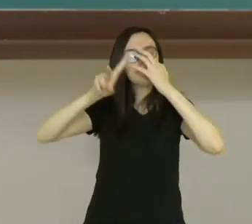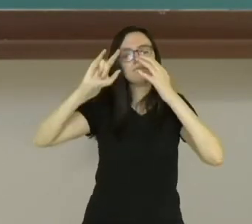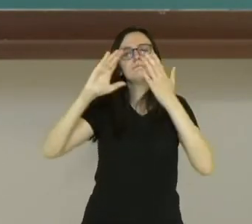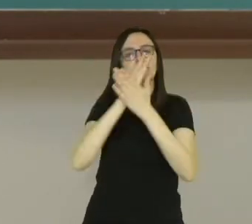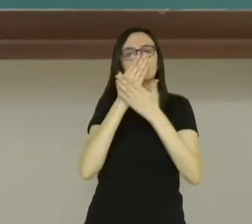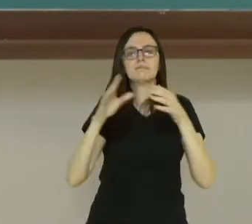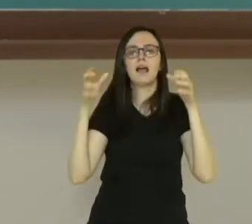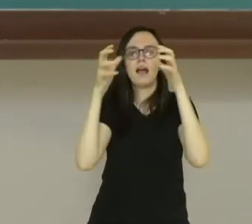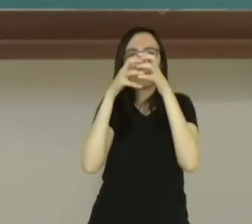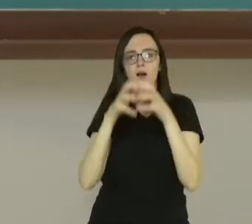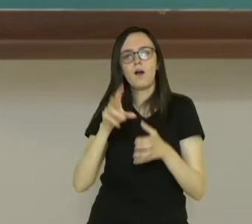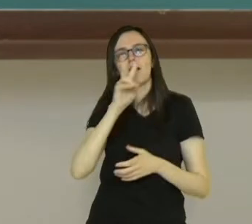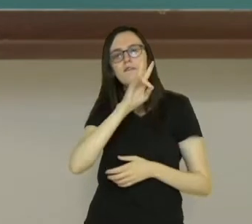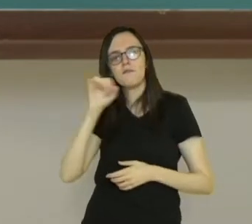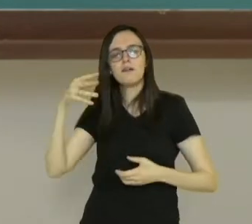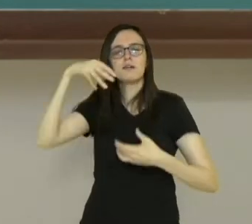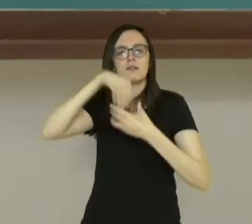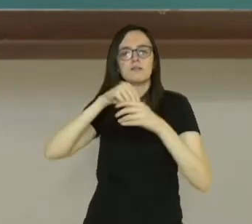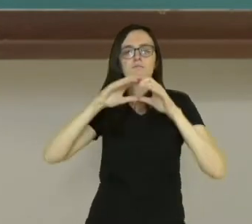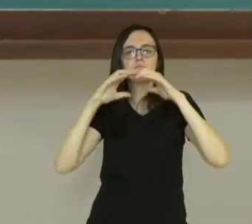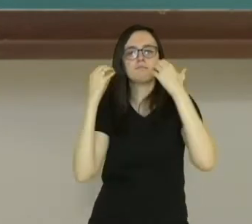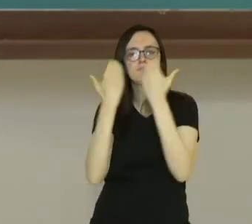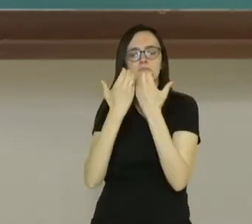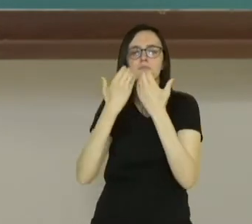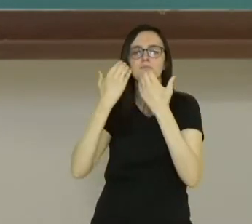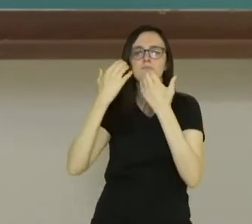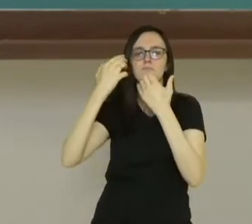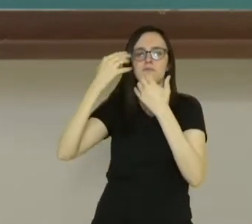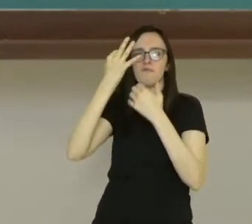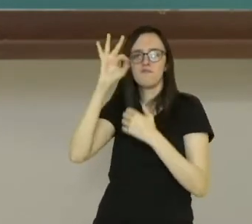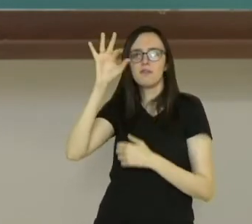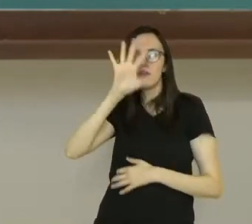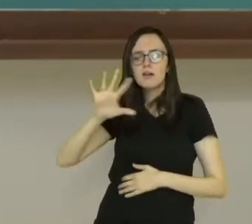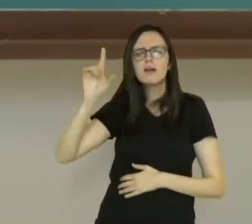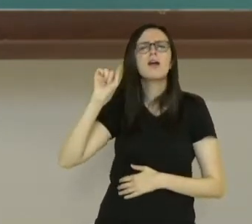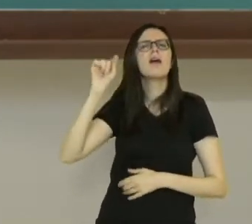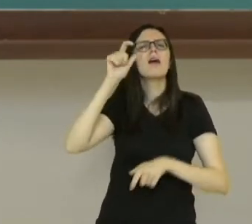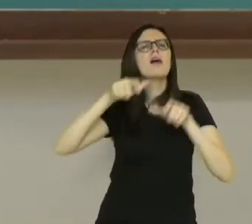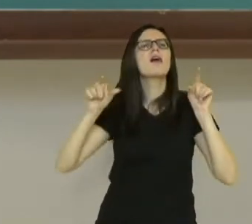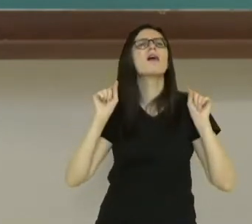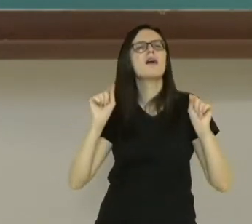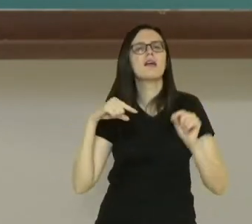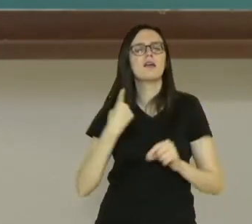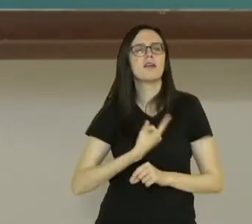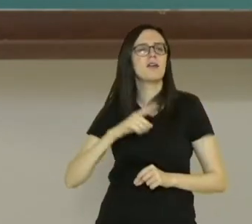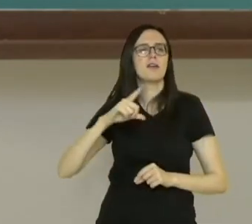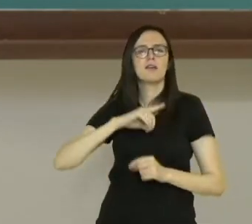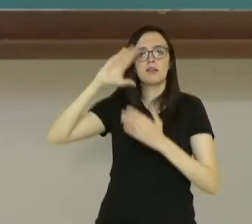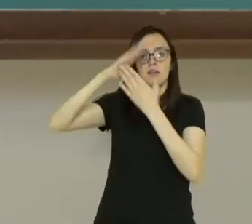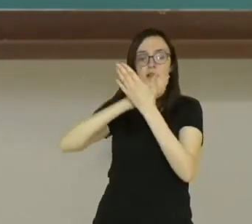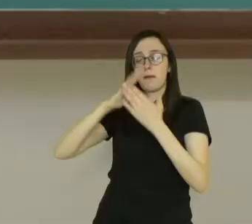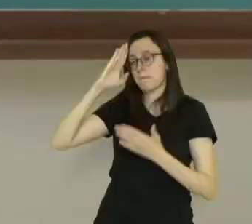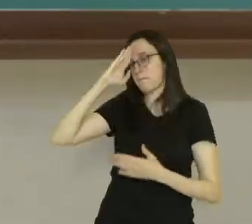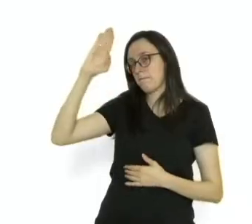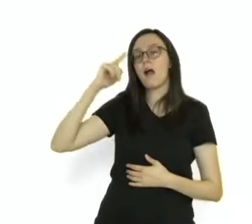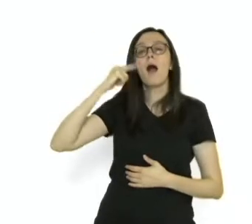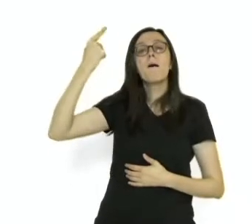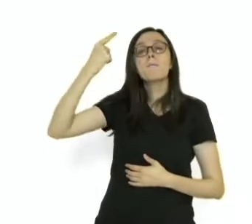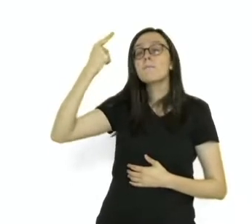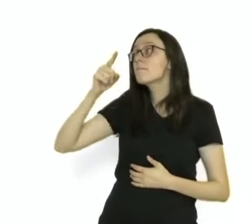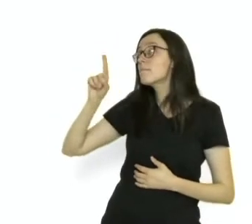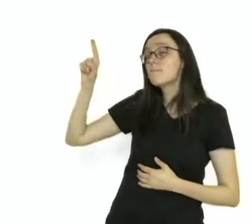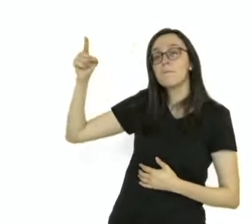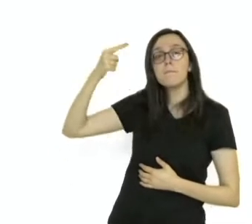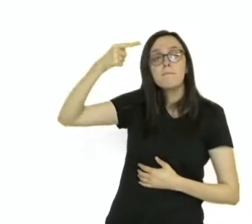em grupos dentro ali da Convenção Nacional. Quem são esses caras? Damos aqui os dois grandes principais, que eram